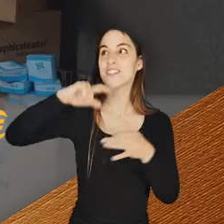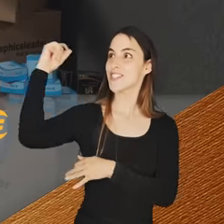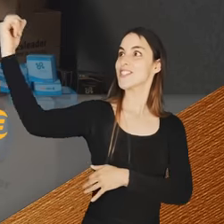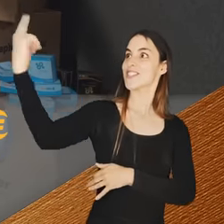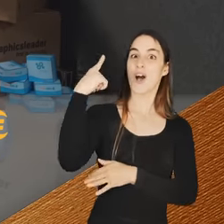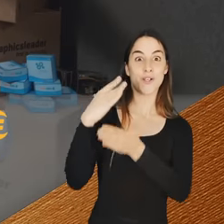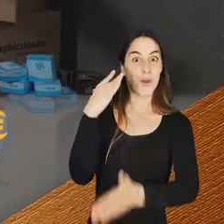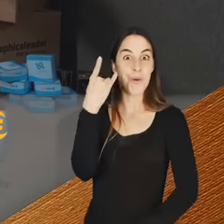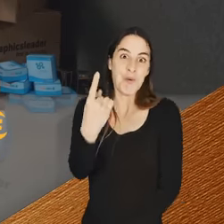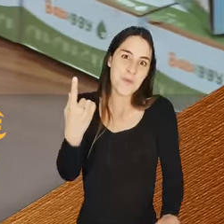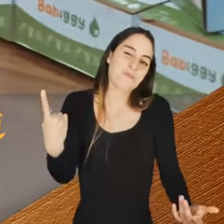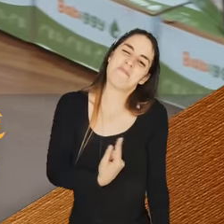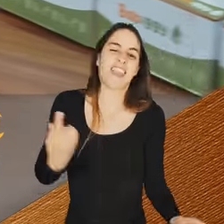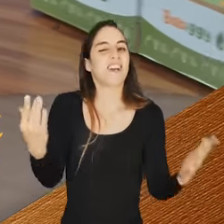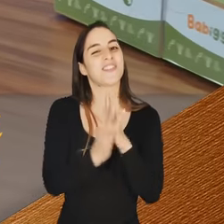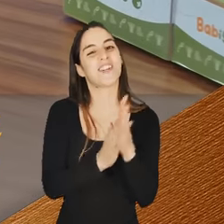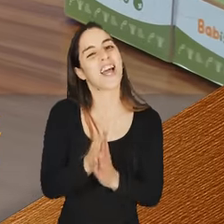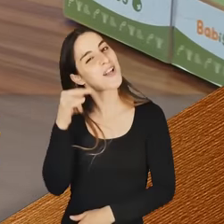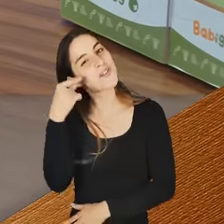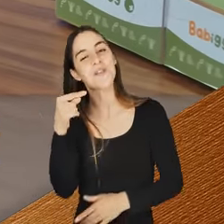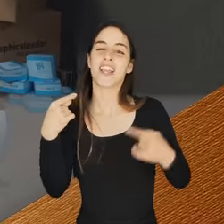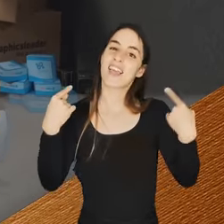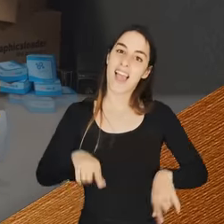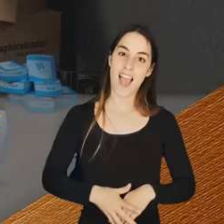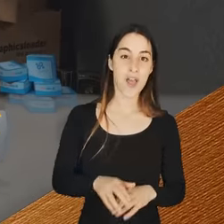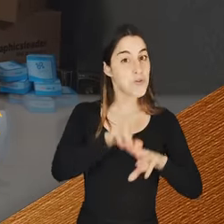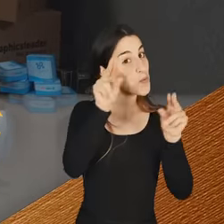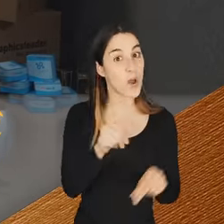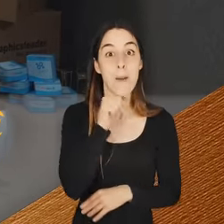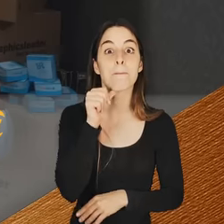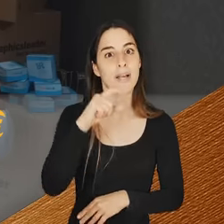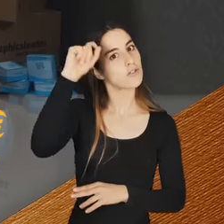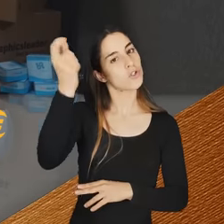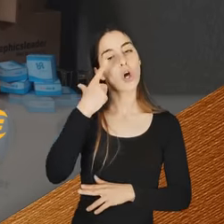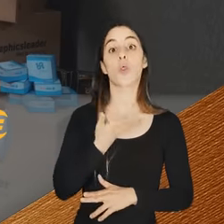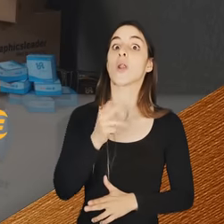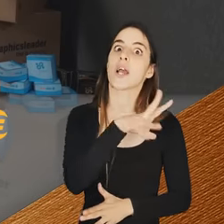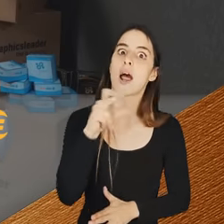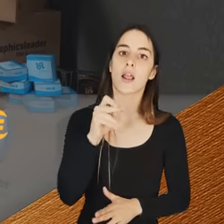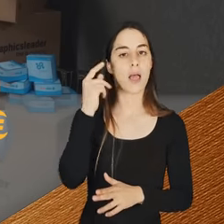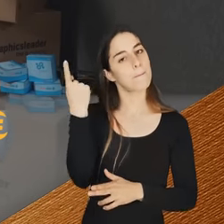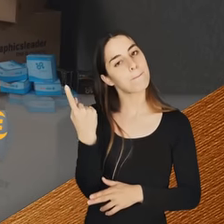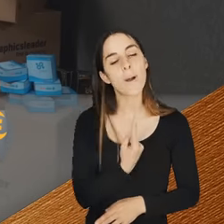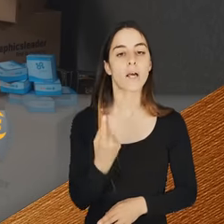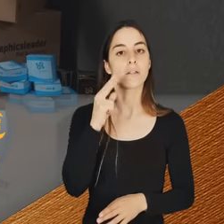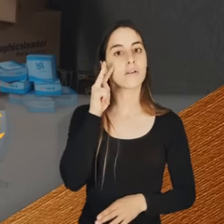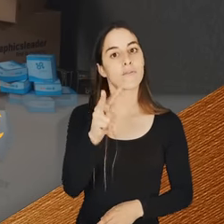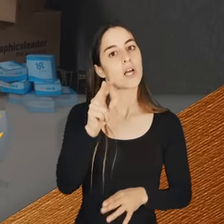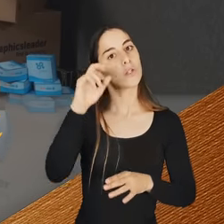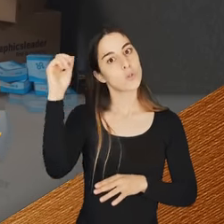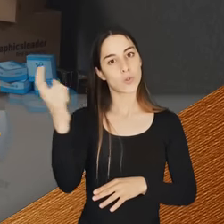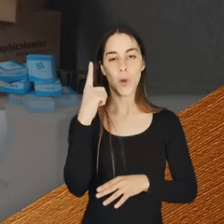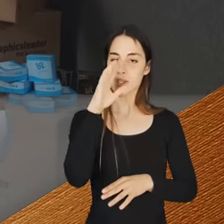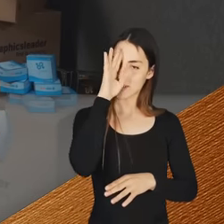temos que aproveitar, Joana, é o único que temos. Nunca perca o sol, Dona Carla, você tem sempre que ficar a olhar para o sol. Joana, sabe quem são os Habibis